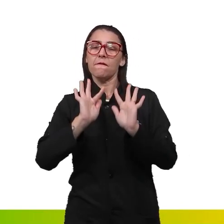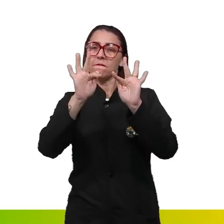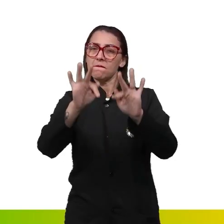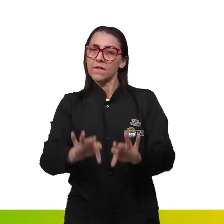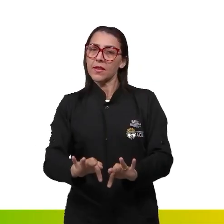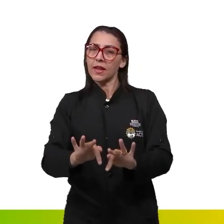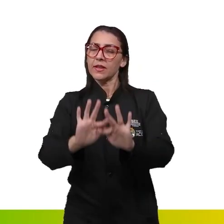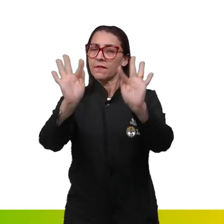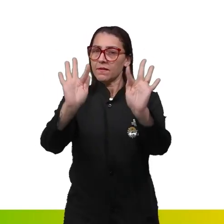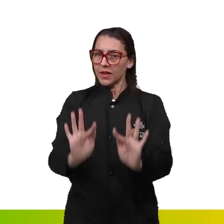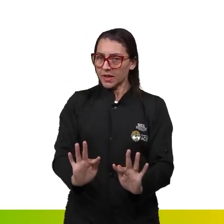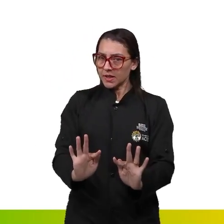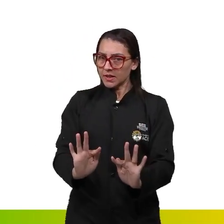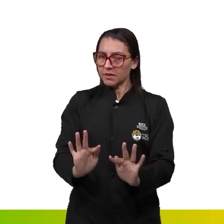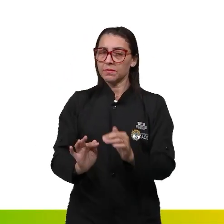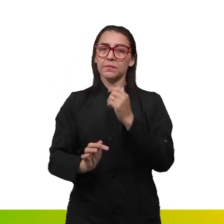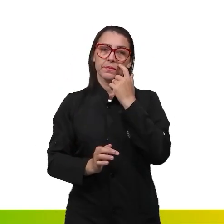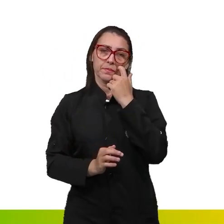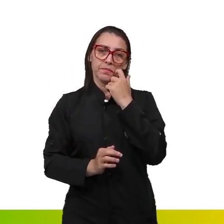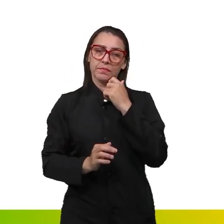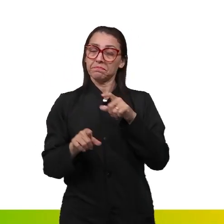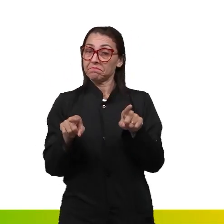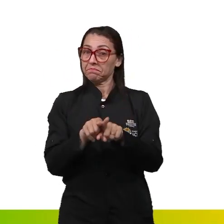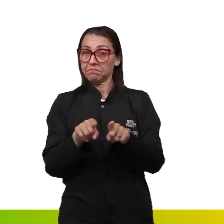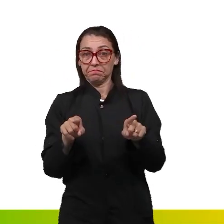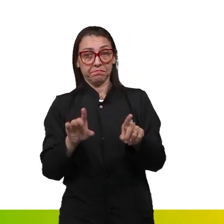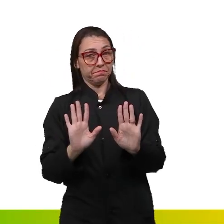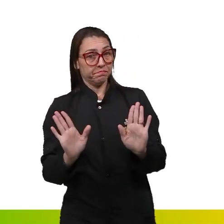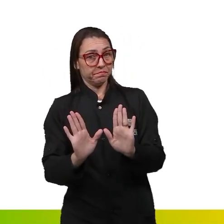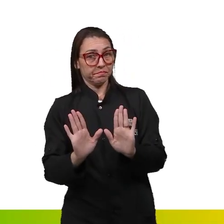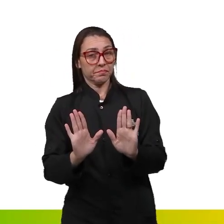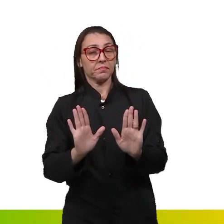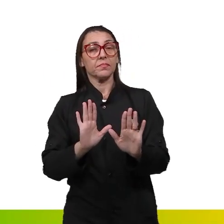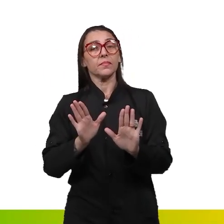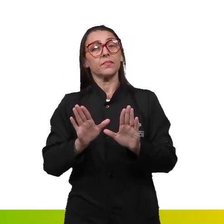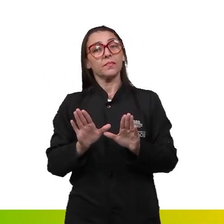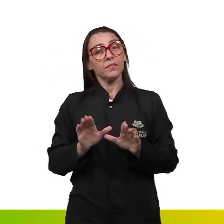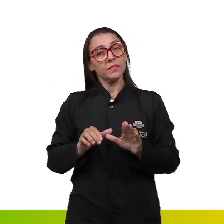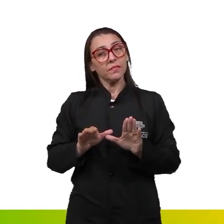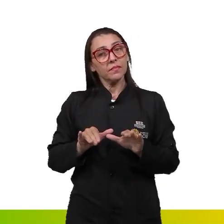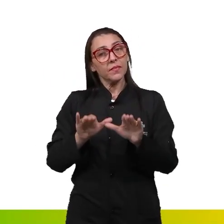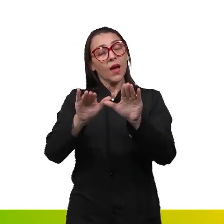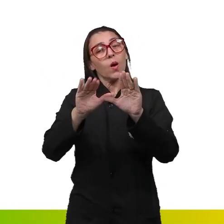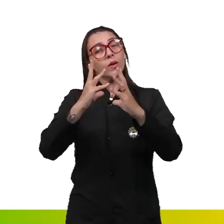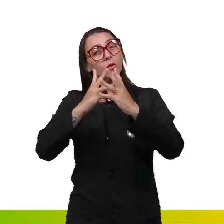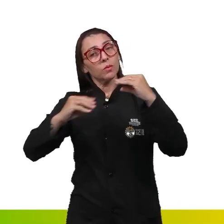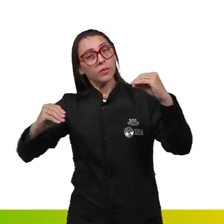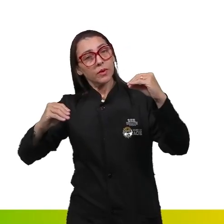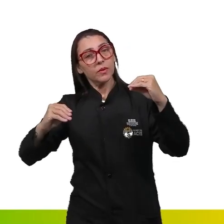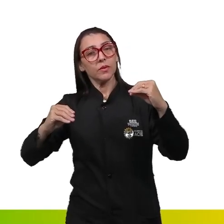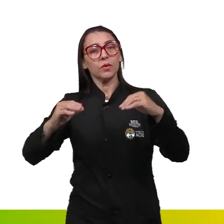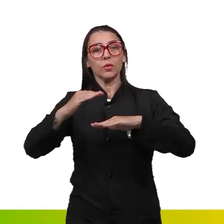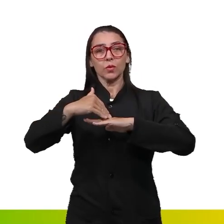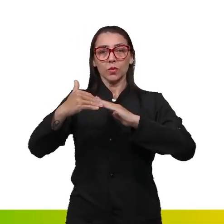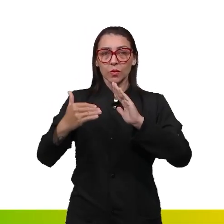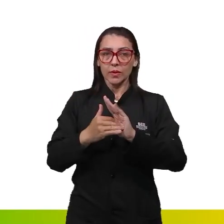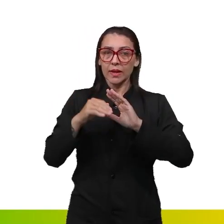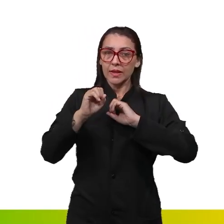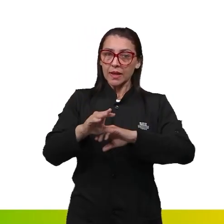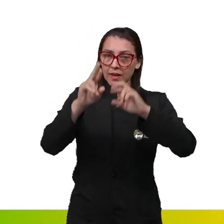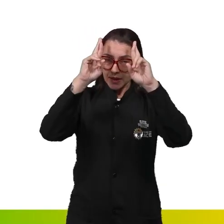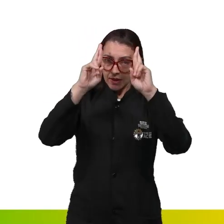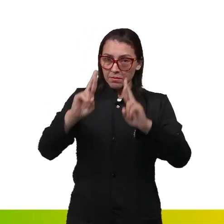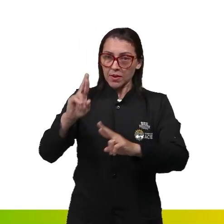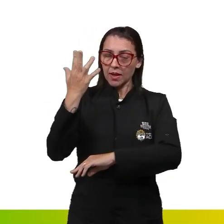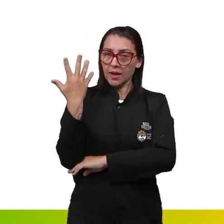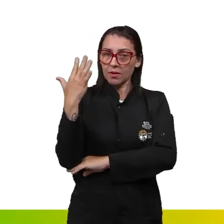Todas têm finais felizes? Nem sempre, ao contrário, uns viram aves, outras sumiram. Todas ensinam